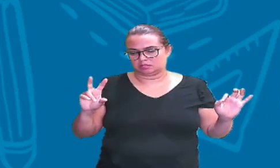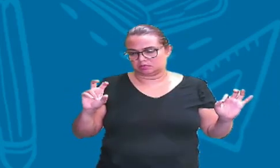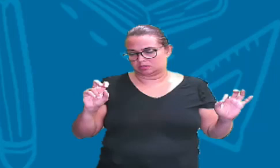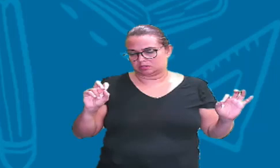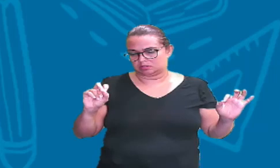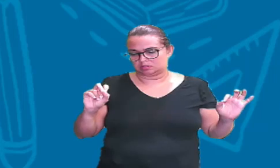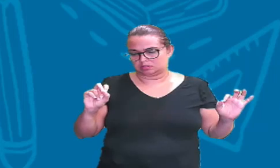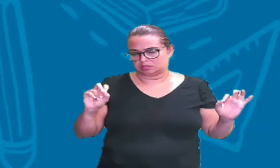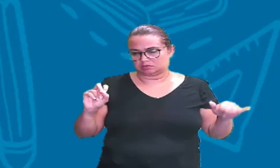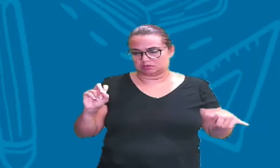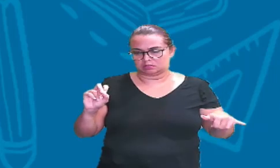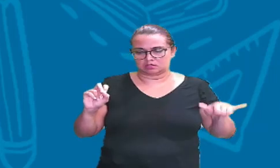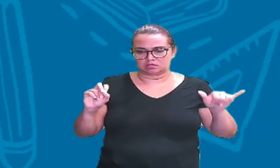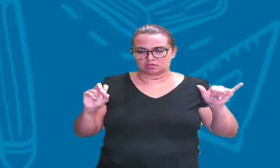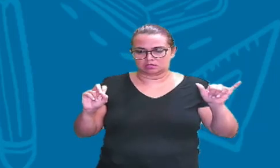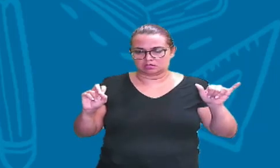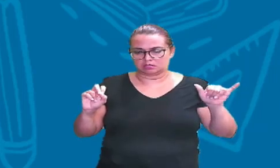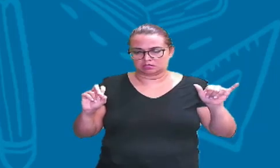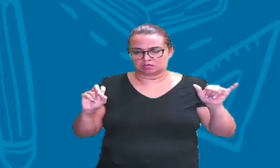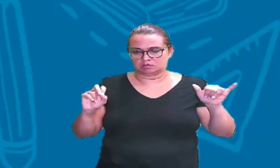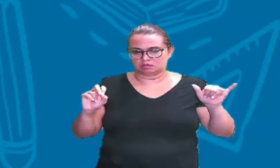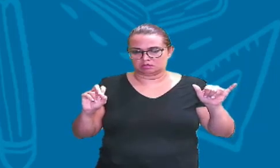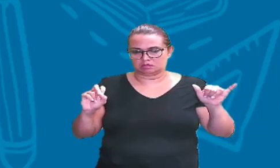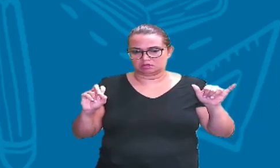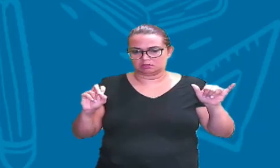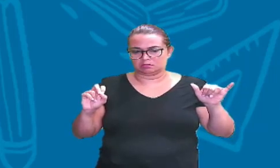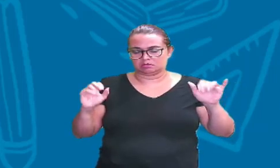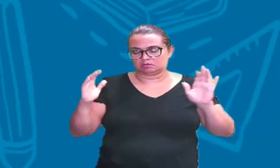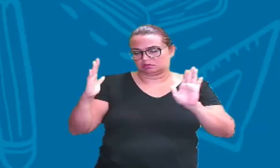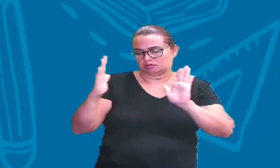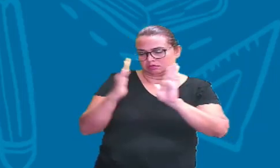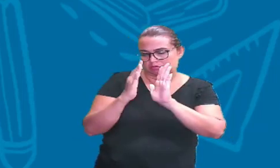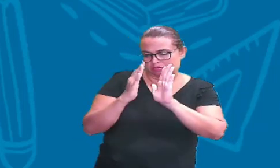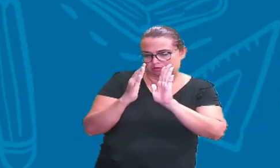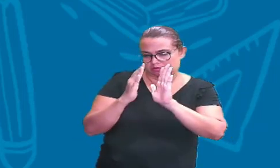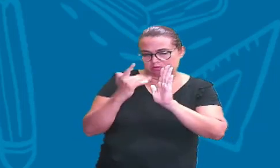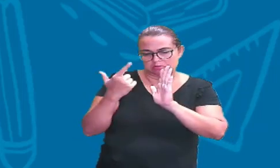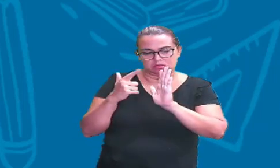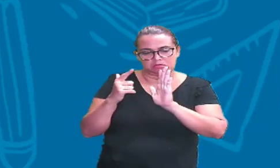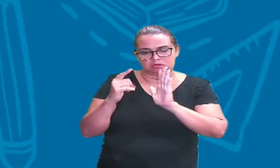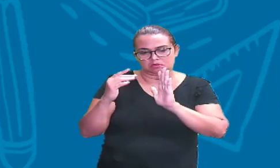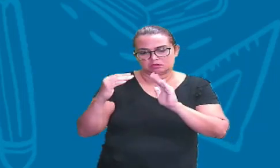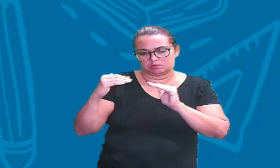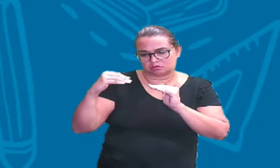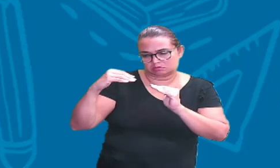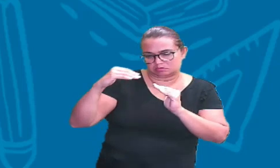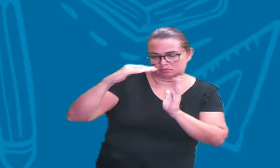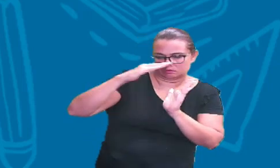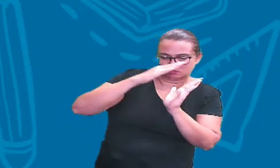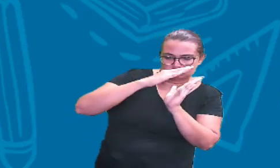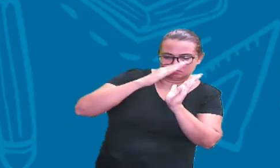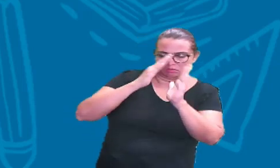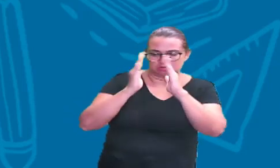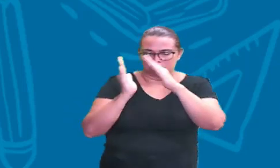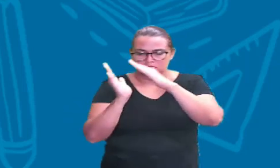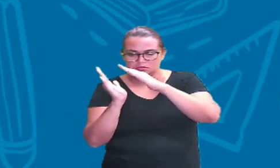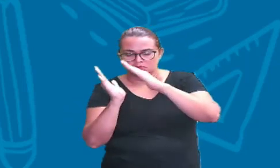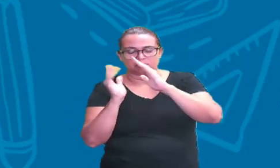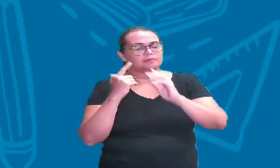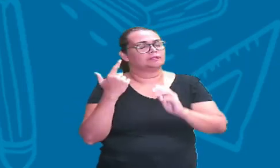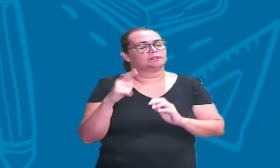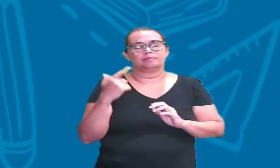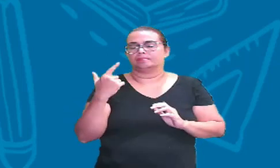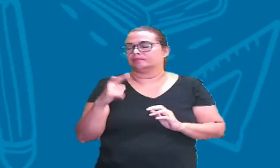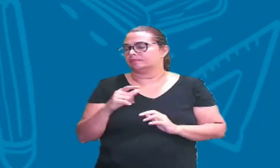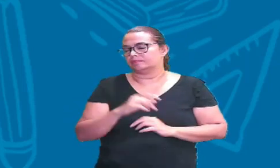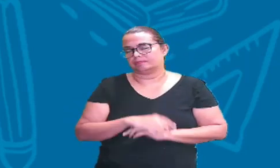50 e Y não estão um de frente ao outro em inclinação. Não estão, então eles